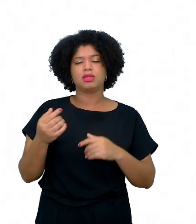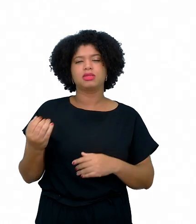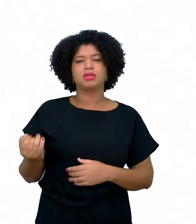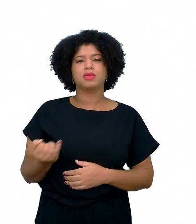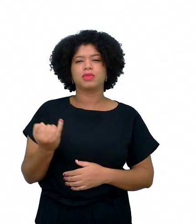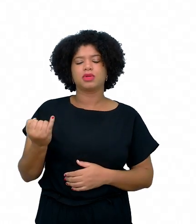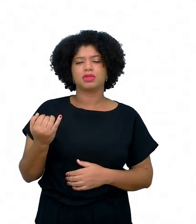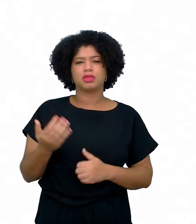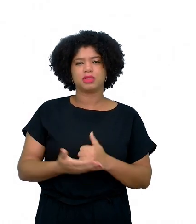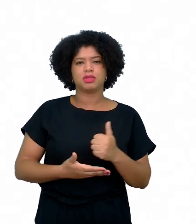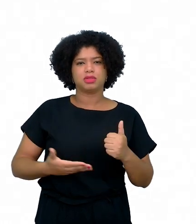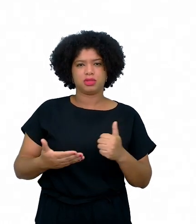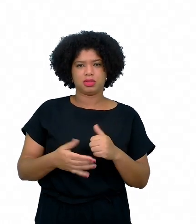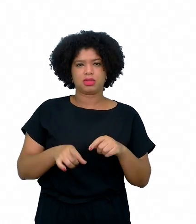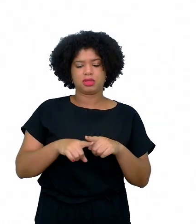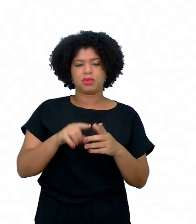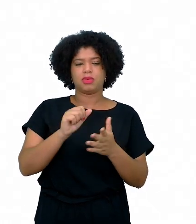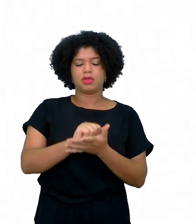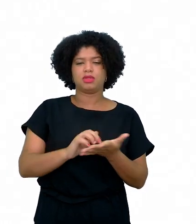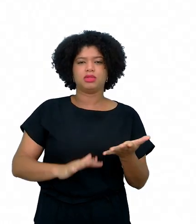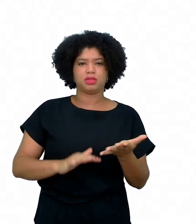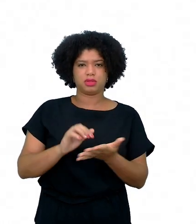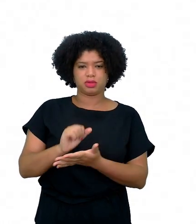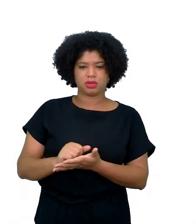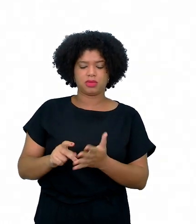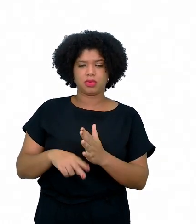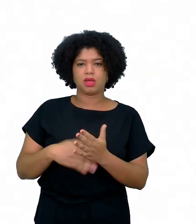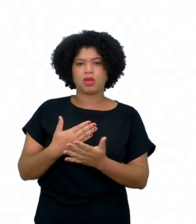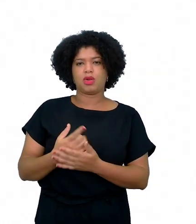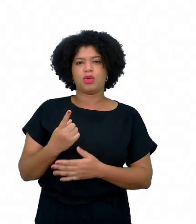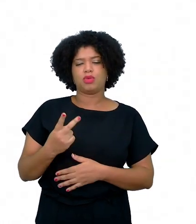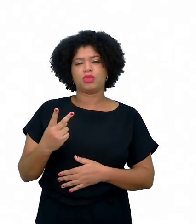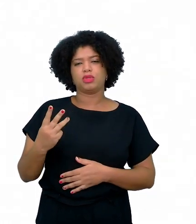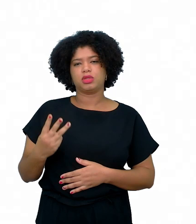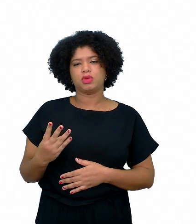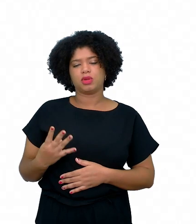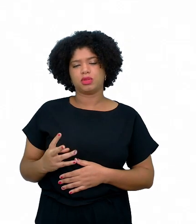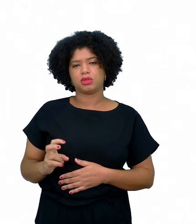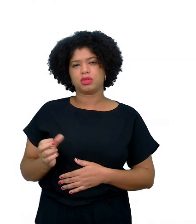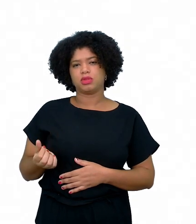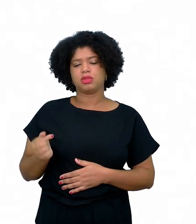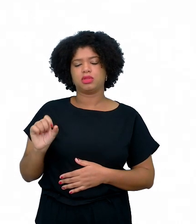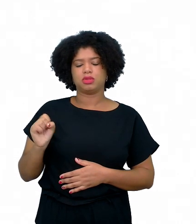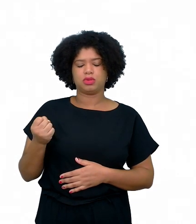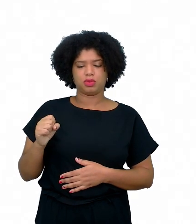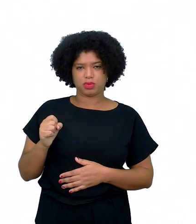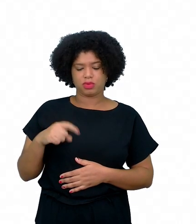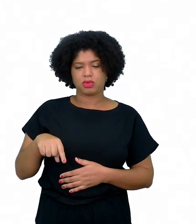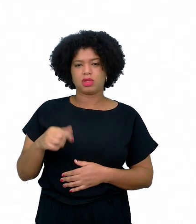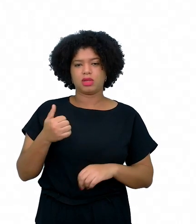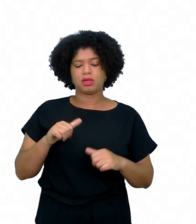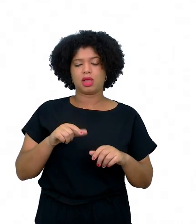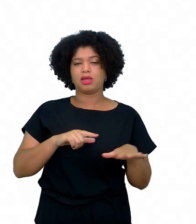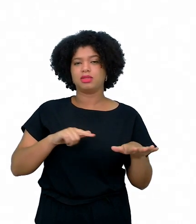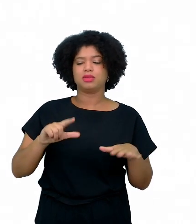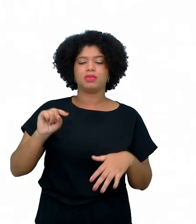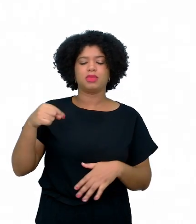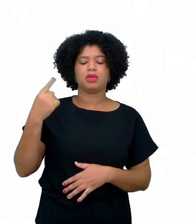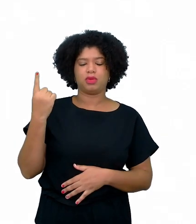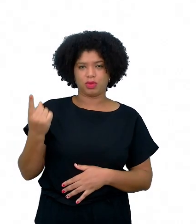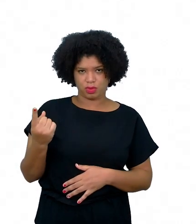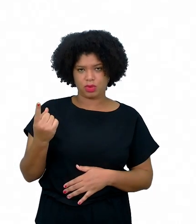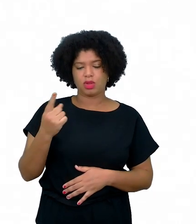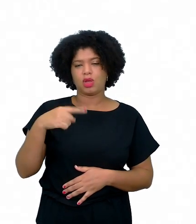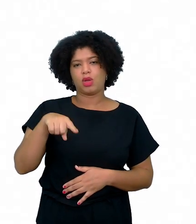essenciais e as atividades da aula 1, 2, 3, 4, 5, 6, 7, 8, quando vocês, semana que vem,